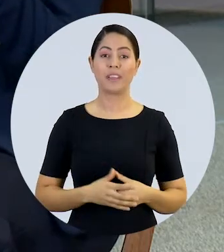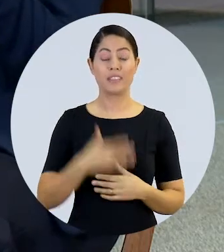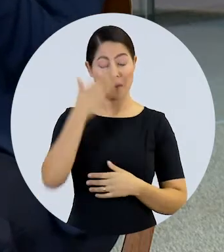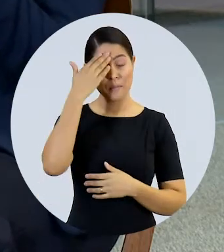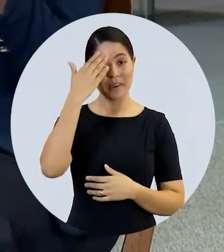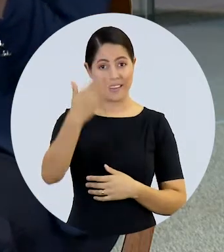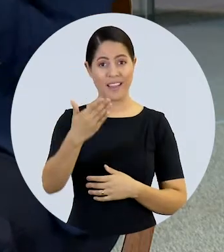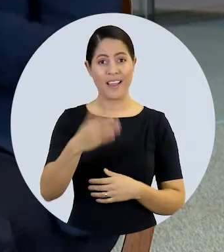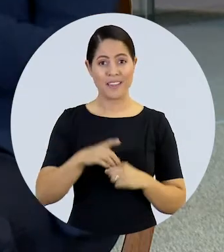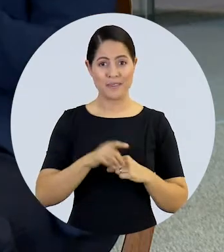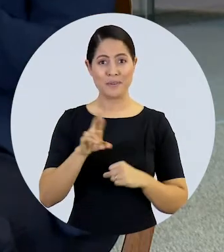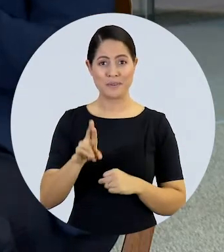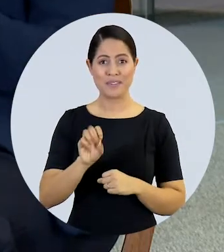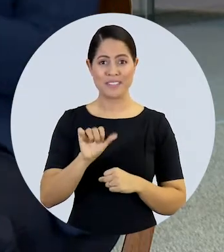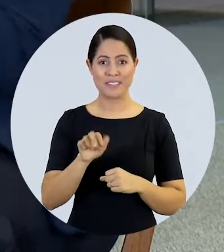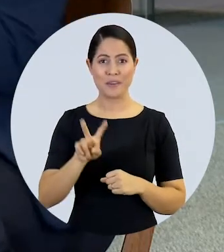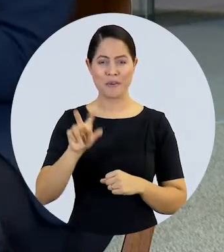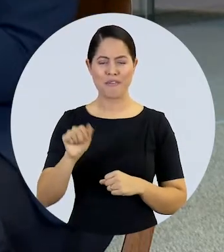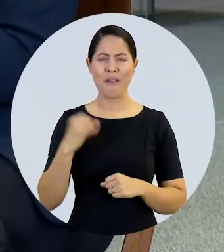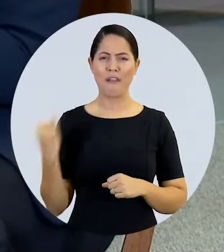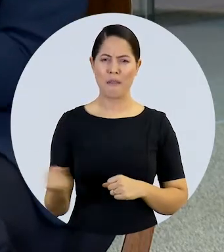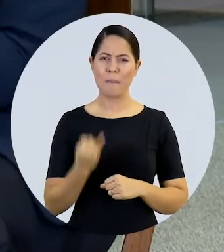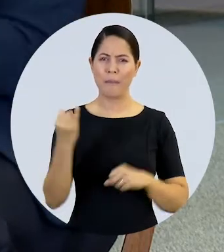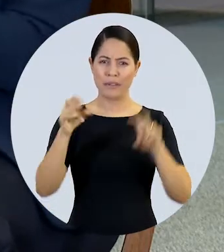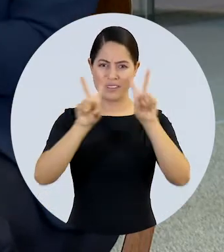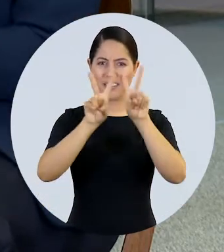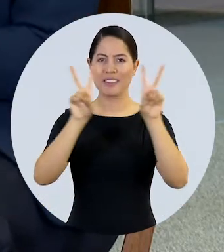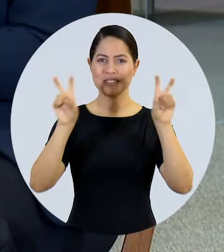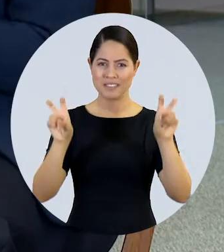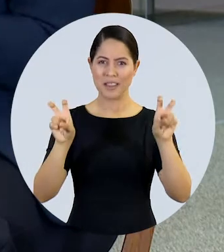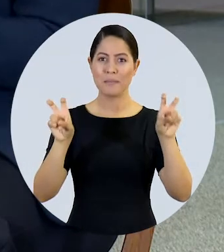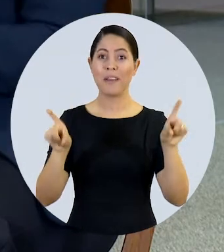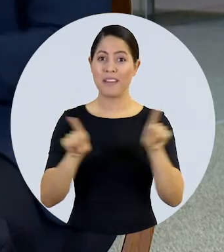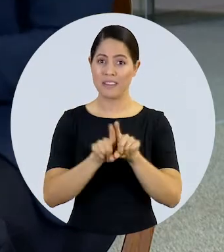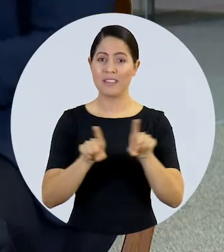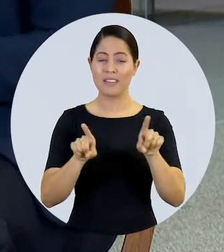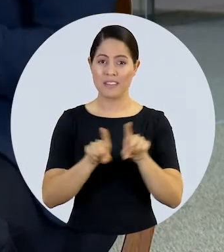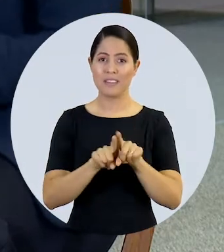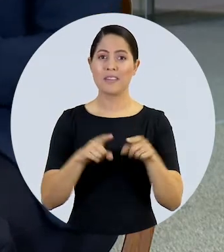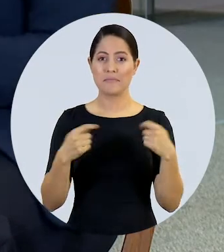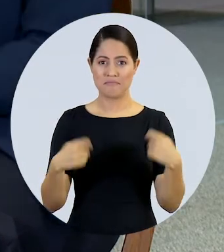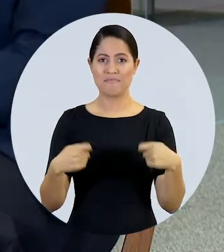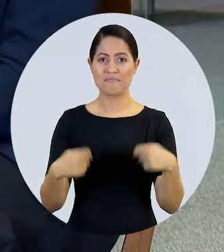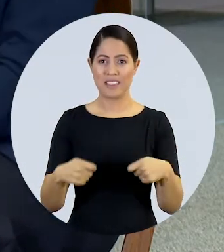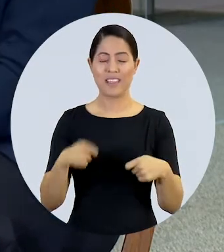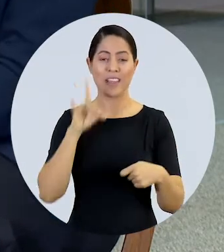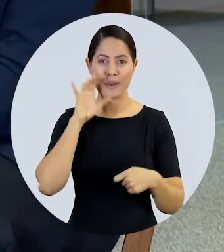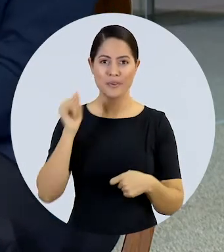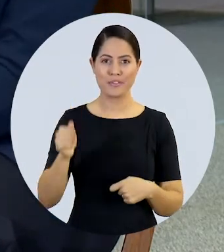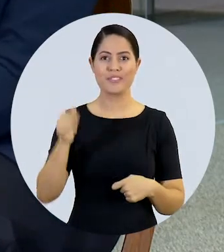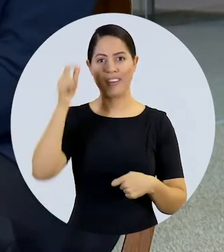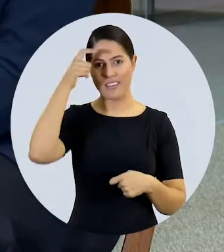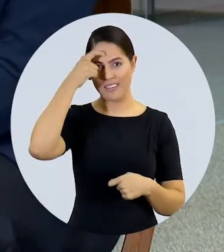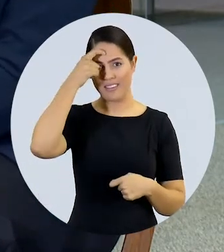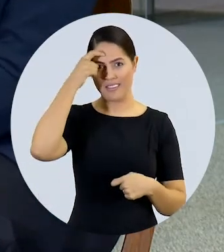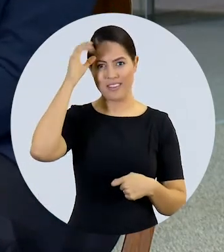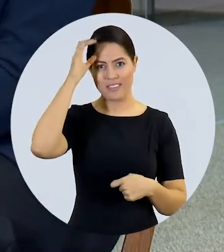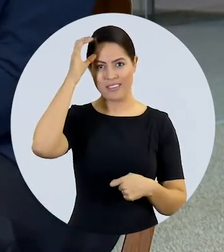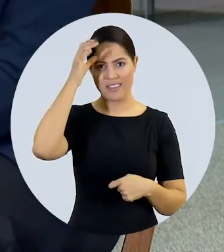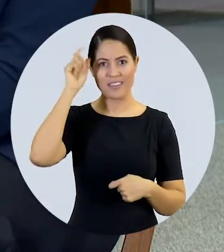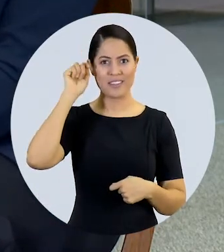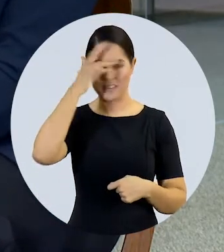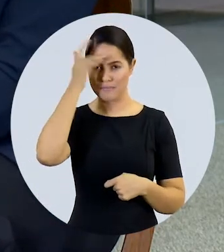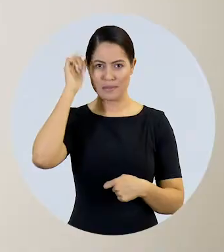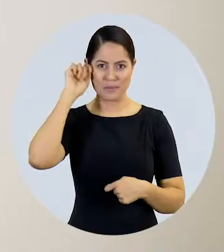OAB Entrevista, onde marcamos um tema tão importante, igualdade e também o Dia da Consciência Negra. Eu é